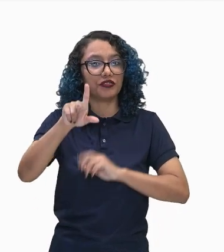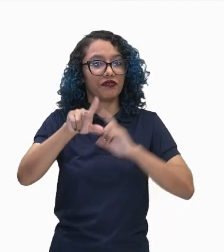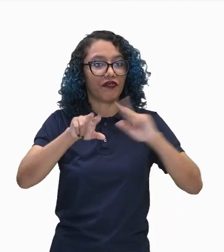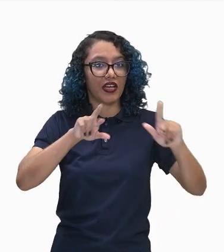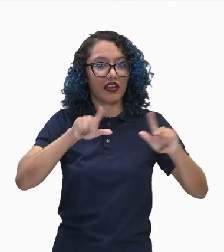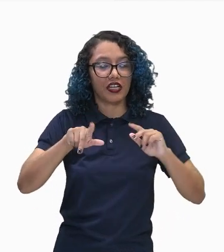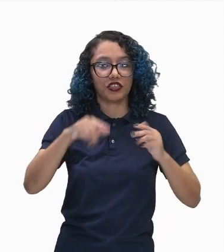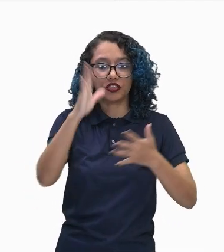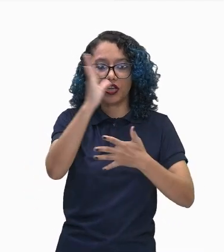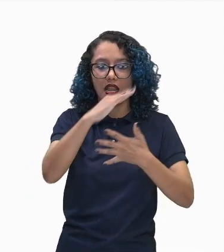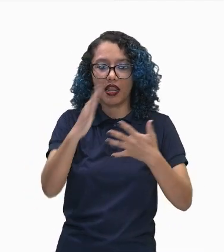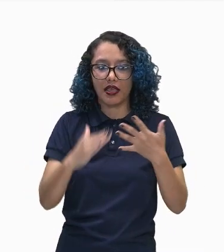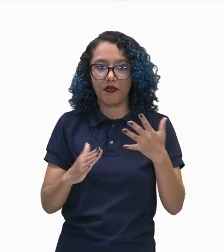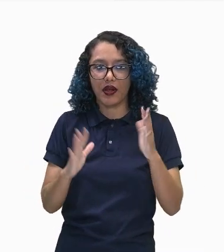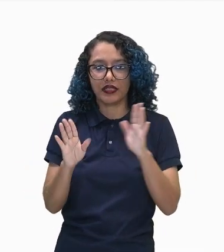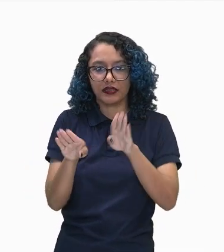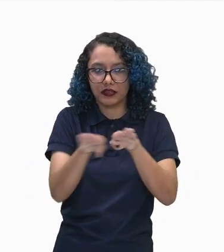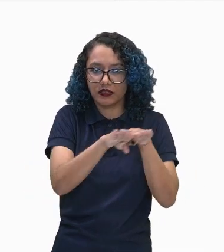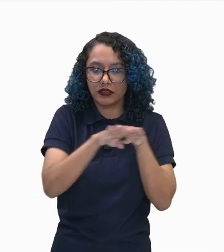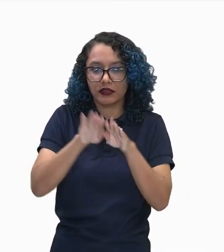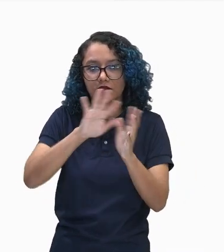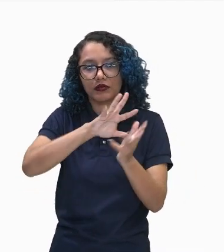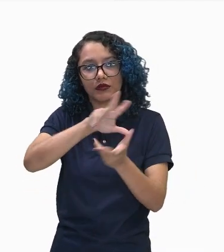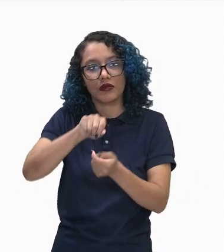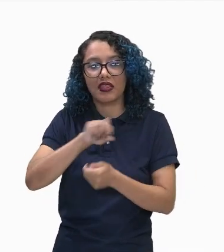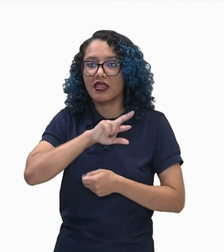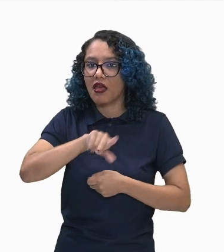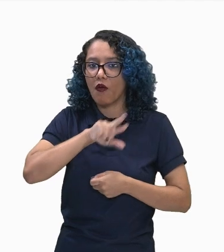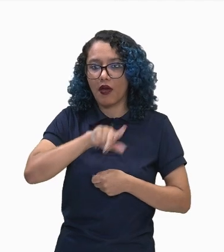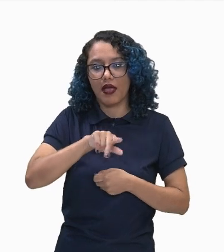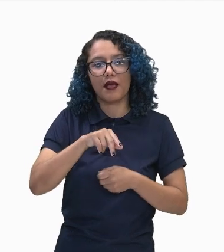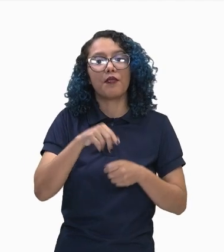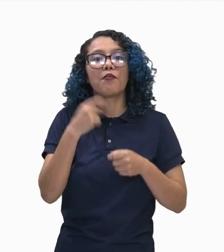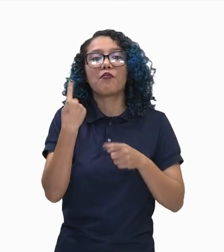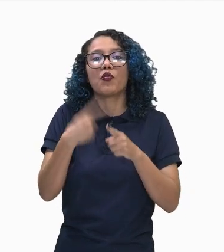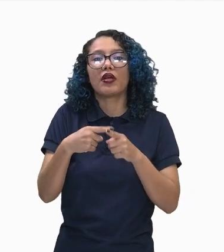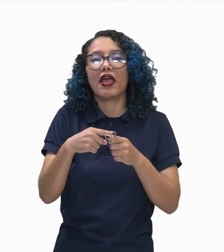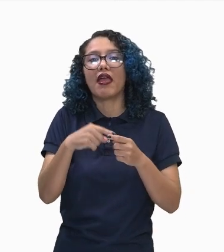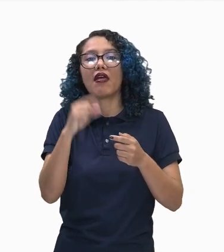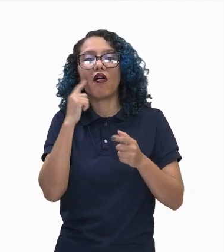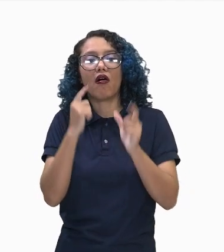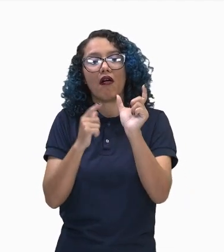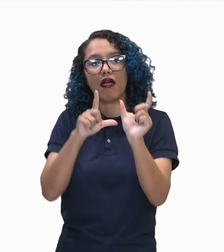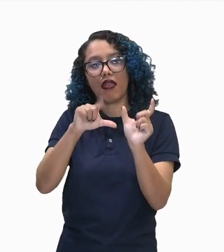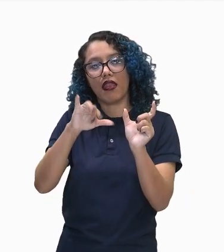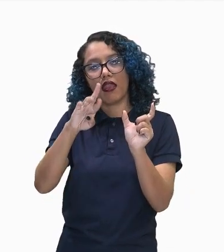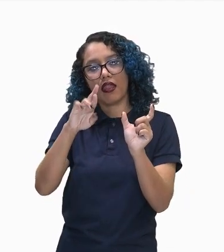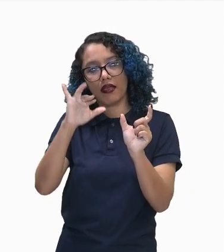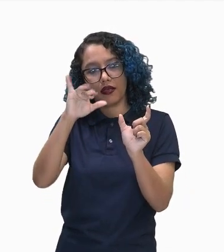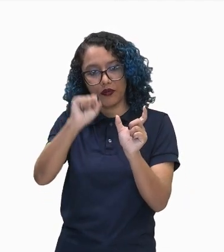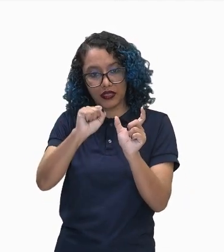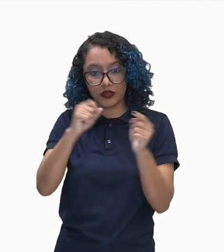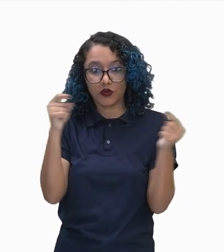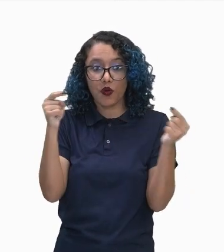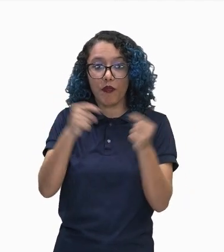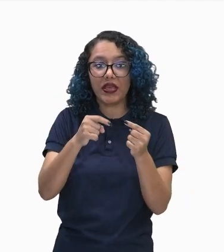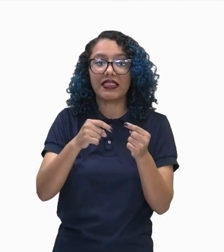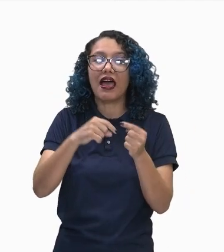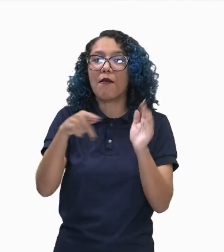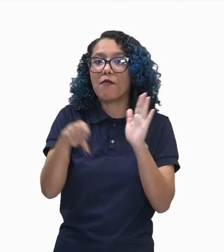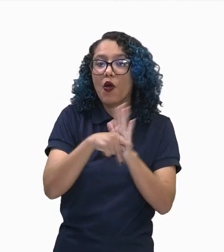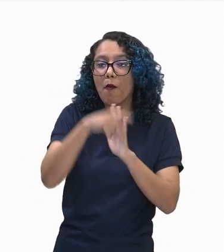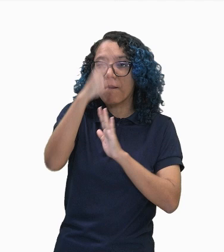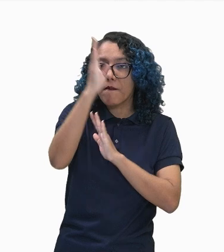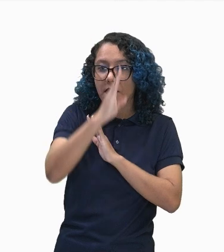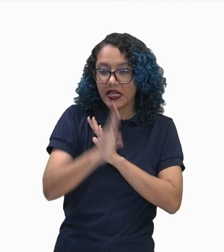aí, língua brasileira de sinais, tá? E é oficial da comunidade surda do